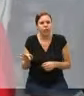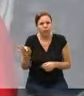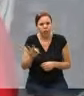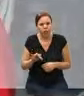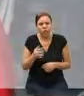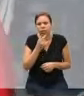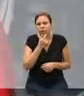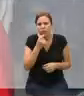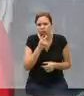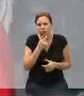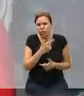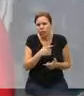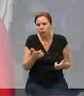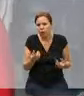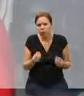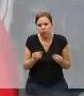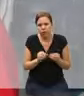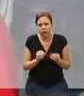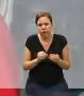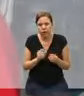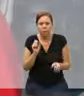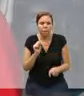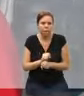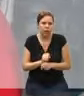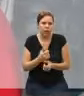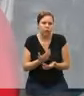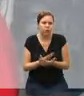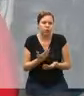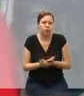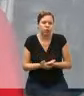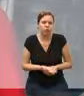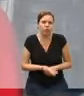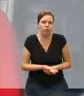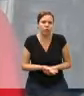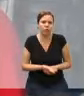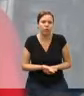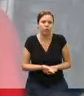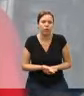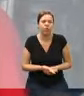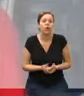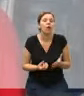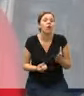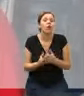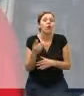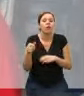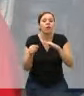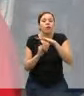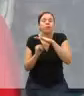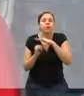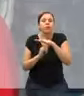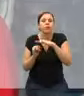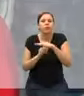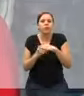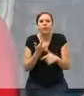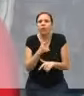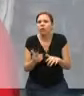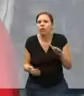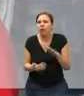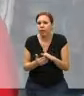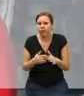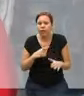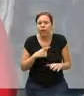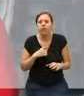de inglês, mas já não tinha o que fazer, tive que parar de estudar. Então, onde apareceu a ONG Fraternidade Sem Fronteira, que me